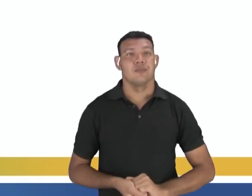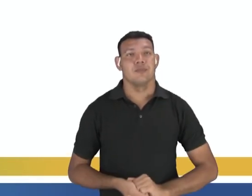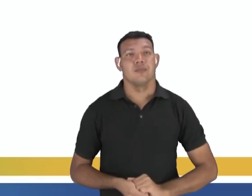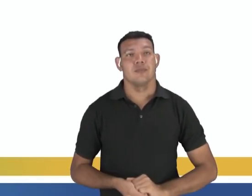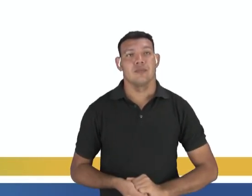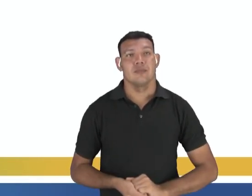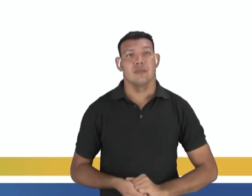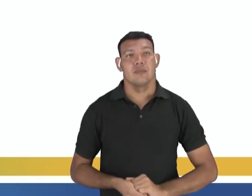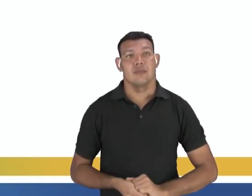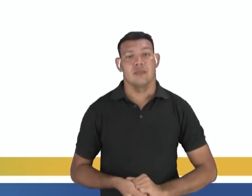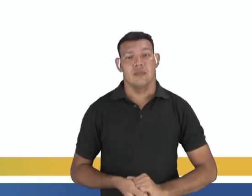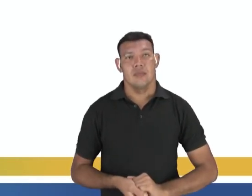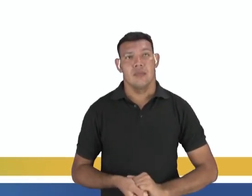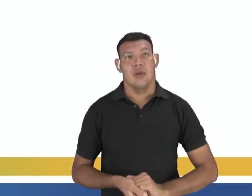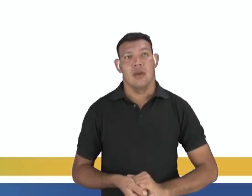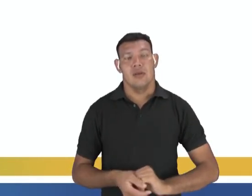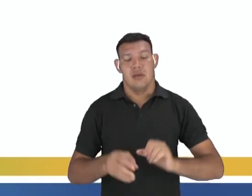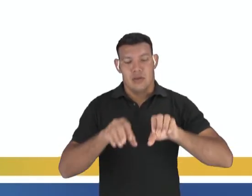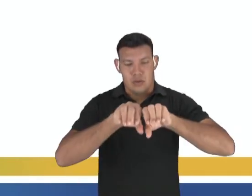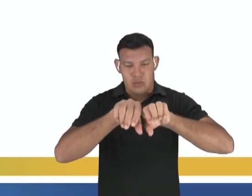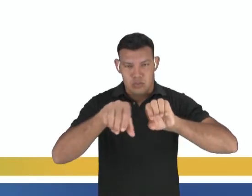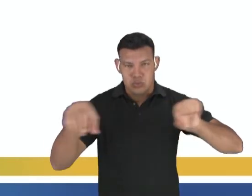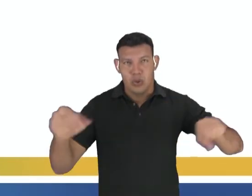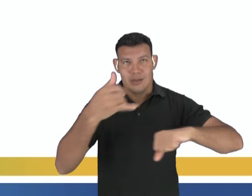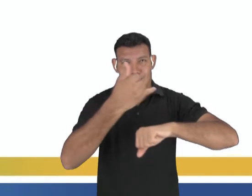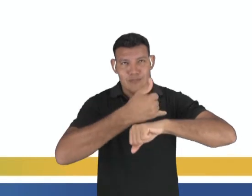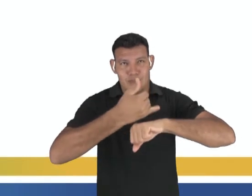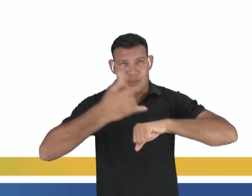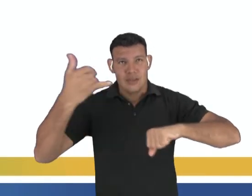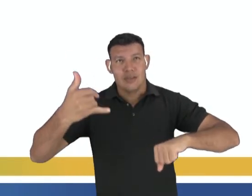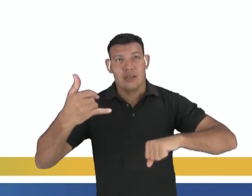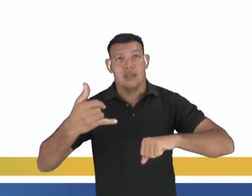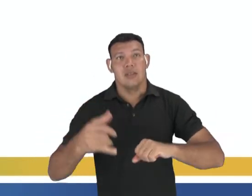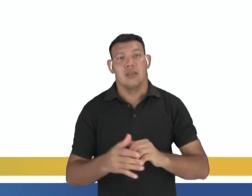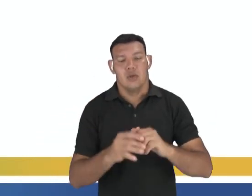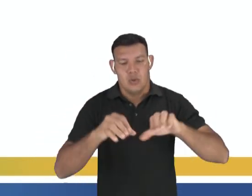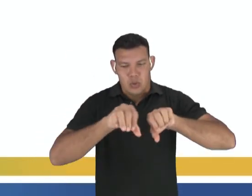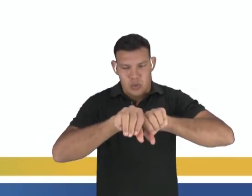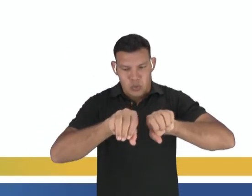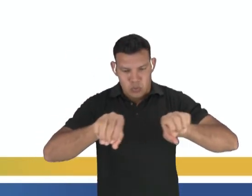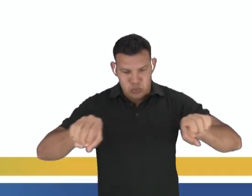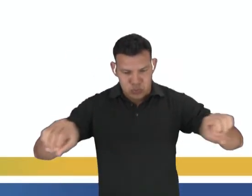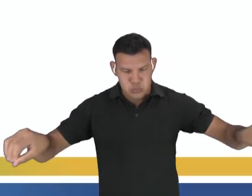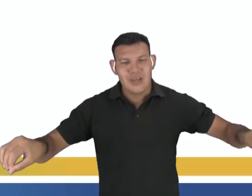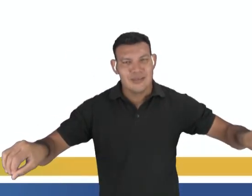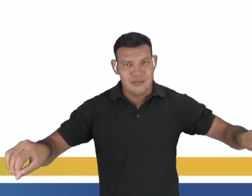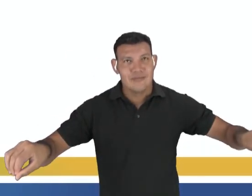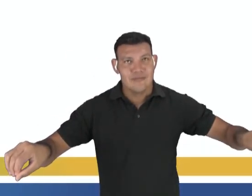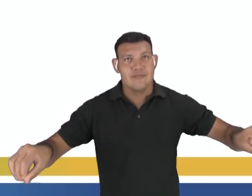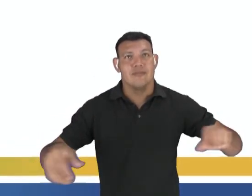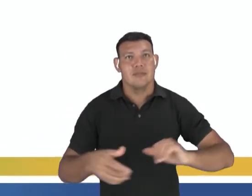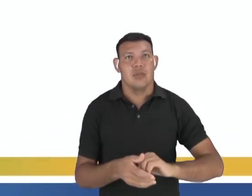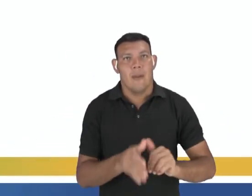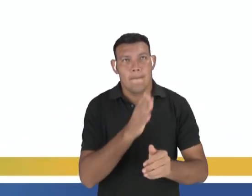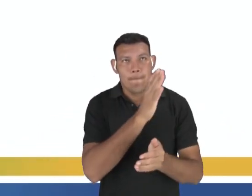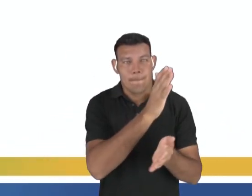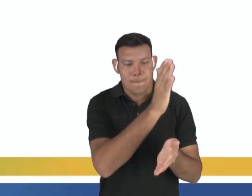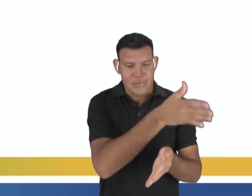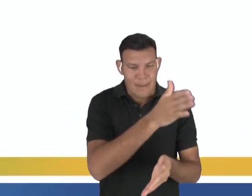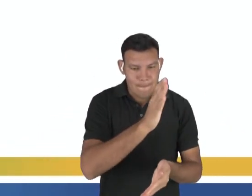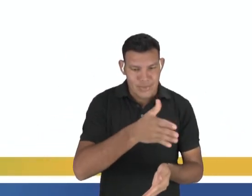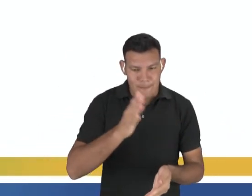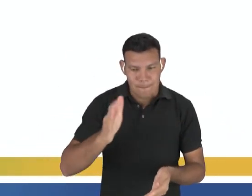olha o que ele fala aí uma barra de ferro de 8 metros de comprimento será repartida em trinta e dois pedaços de mesmo